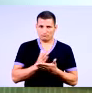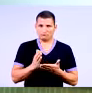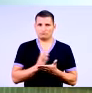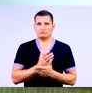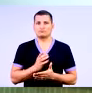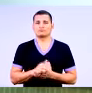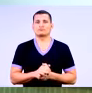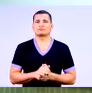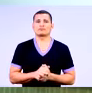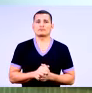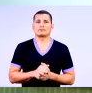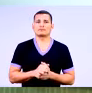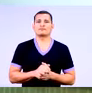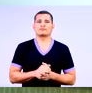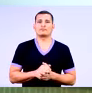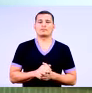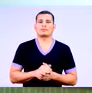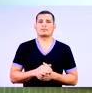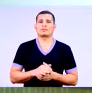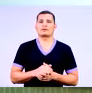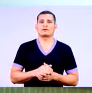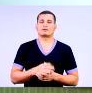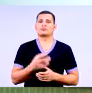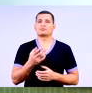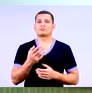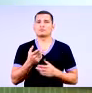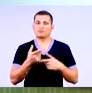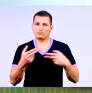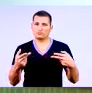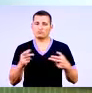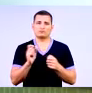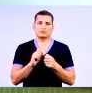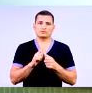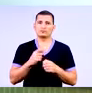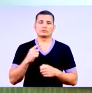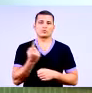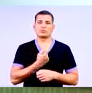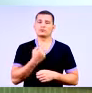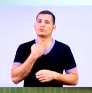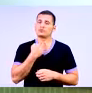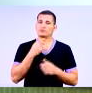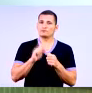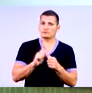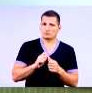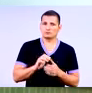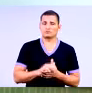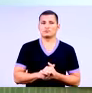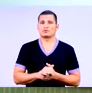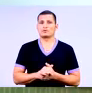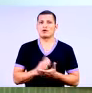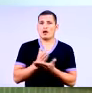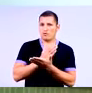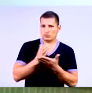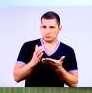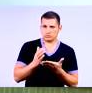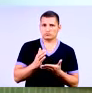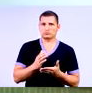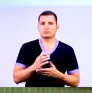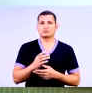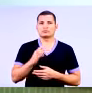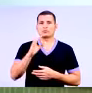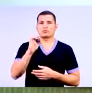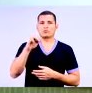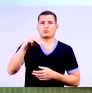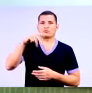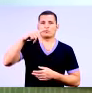né? Algumas que nós não podemos estar tendo, alguns comportamentos que são considerados antiéticos e imorais